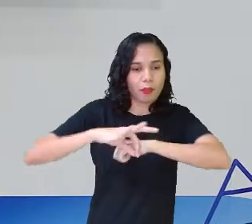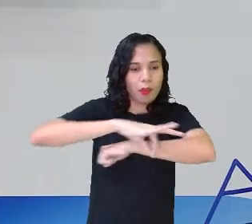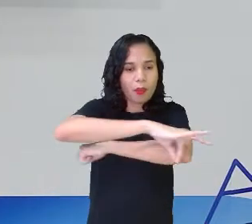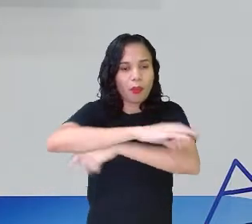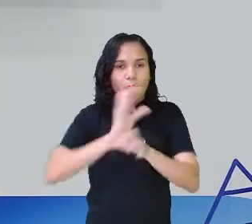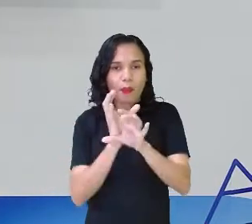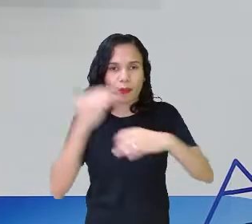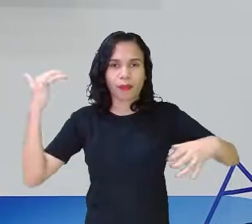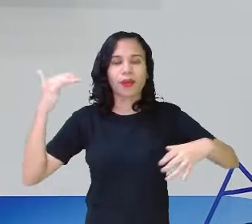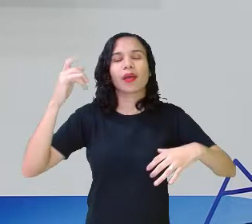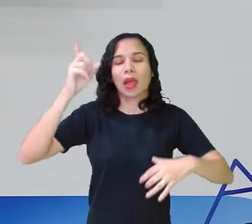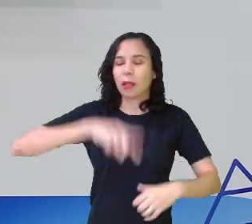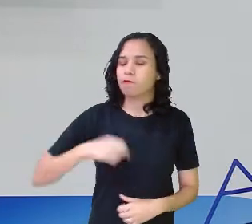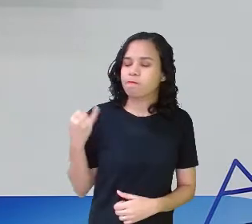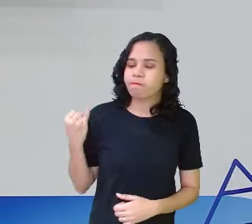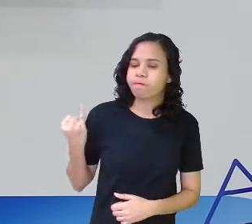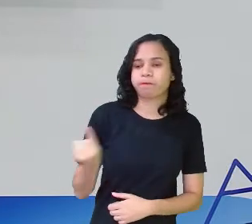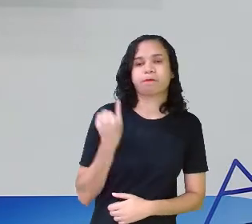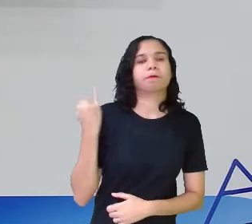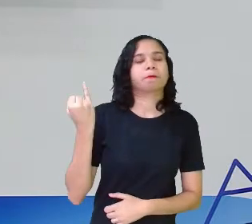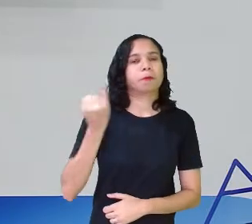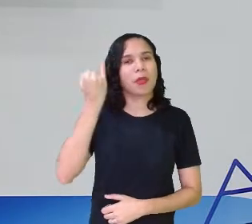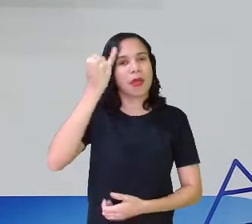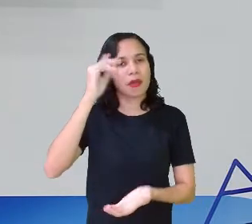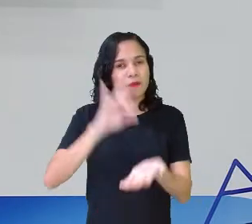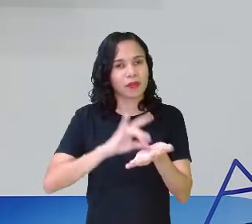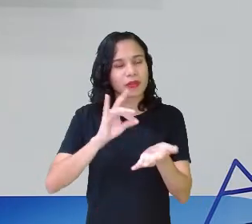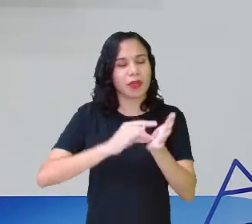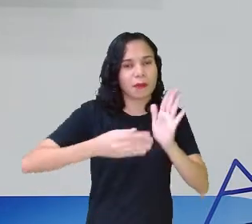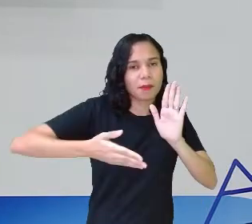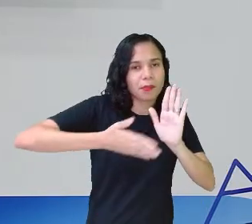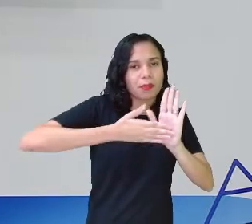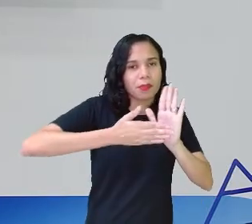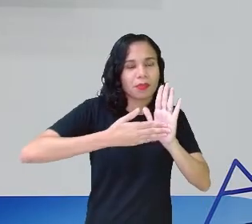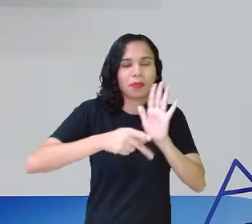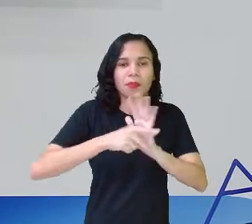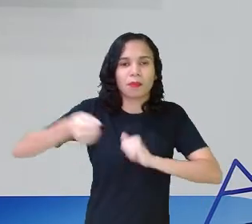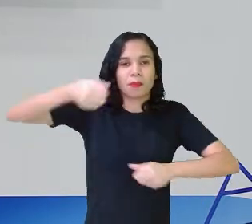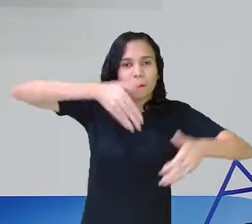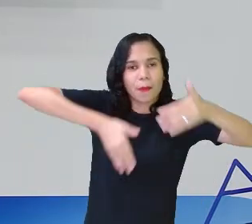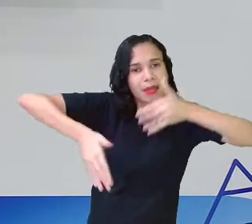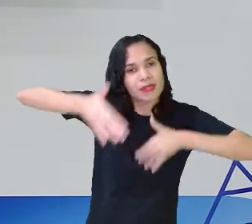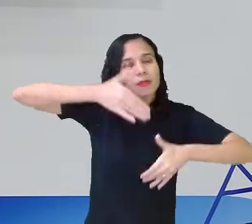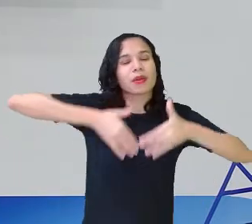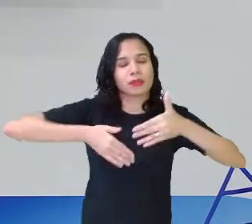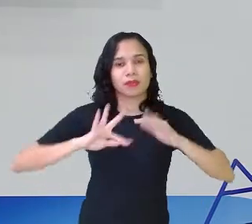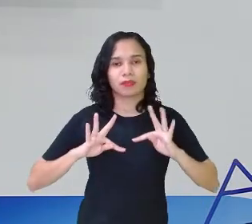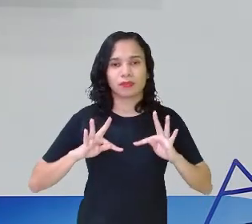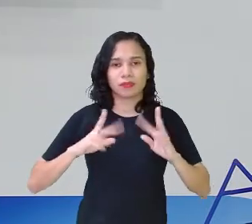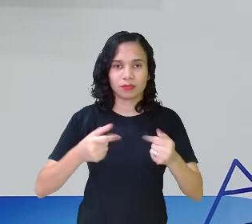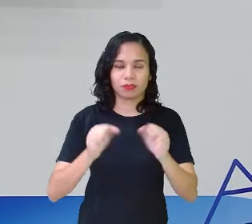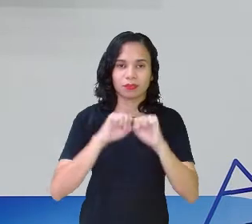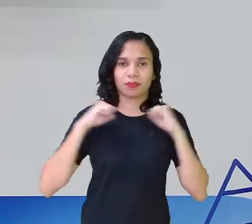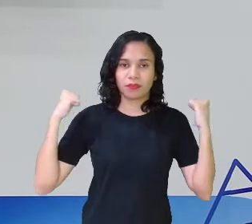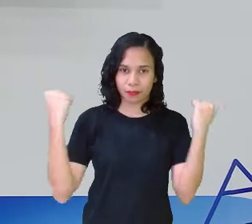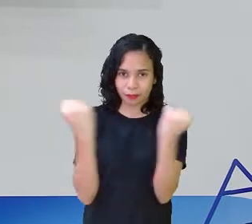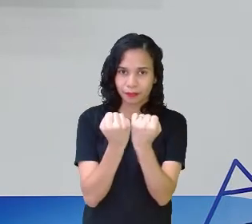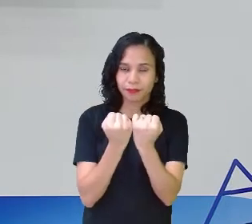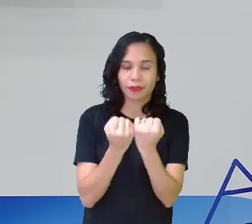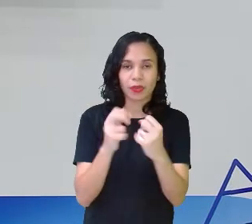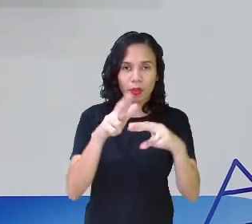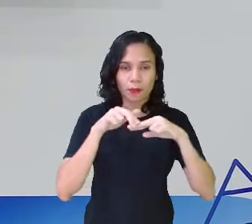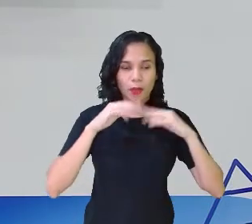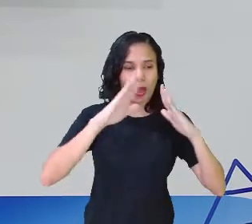arquitetônica, ela é indispensável, não é? Ela é propiciadora de engajamento e de participação social. Então,